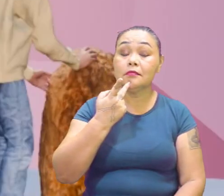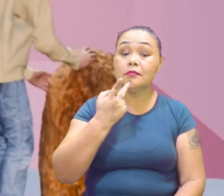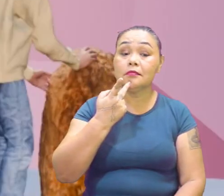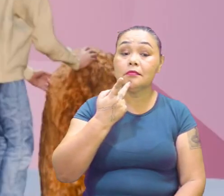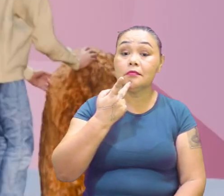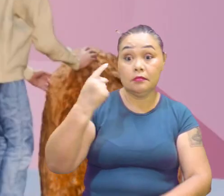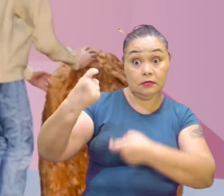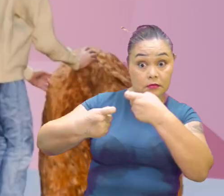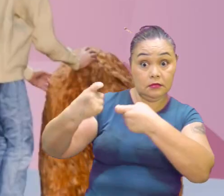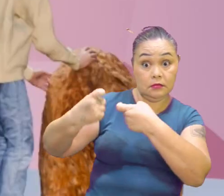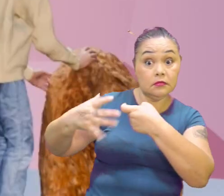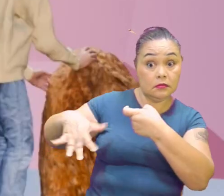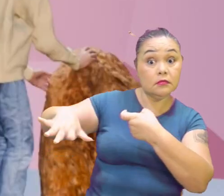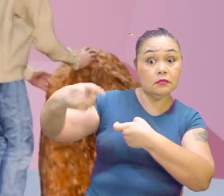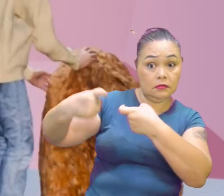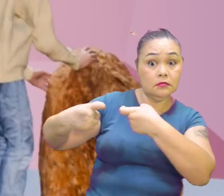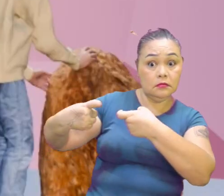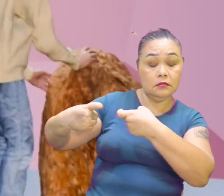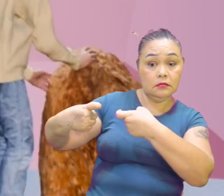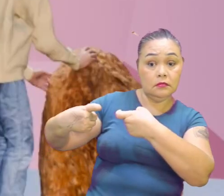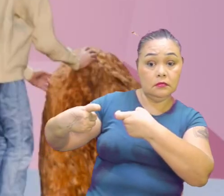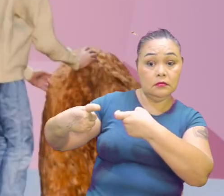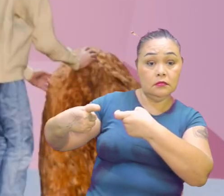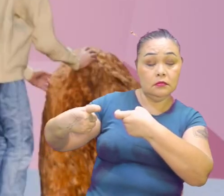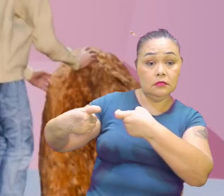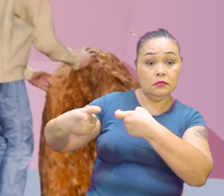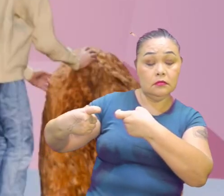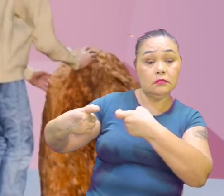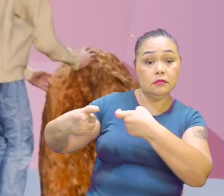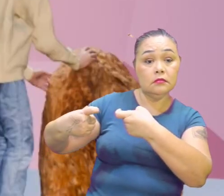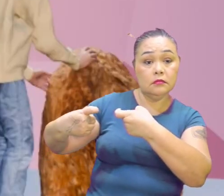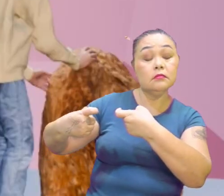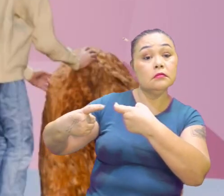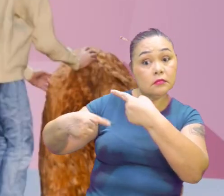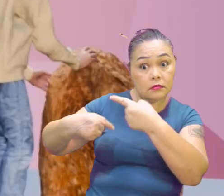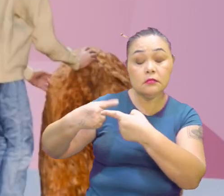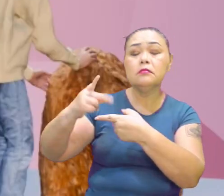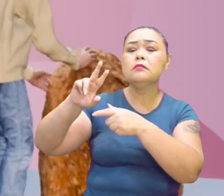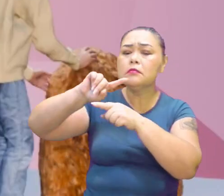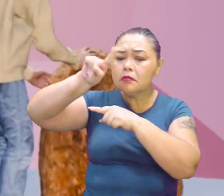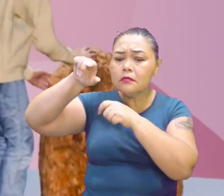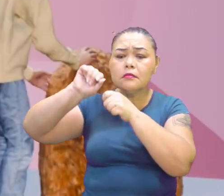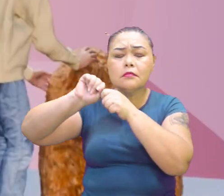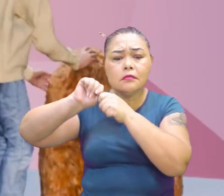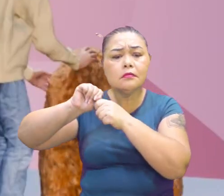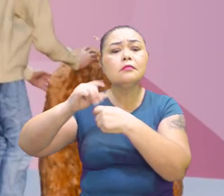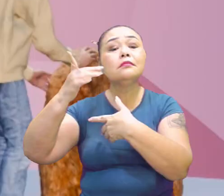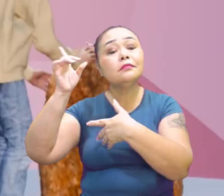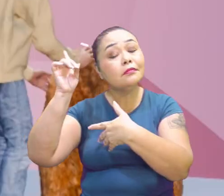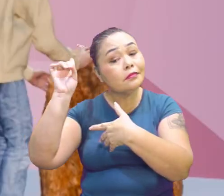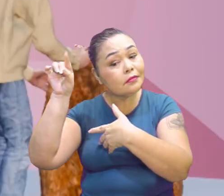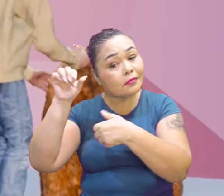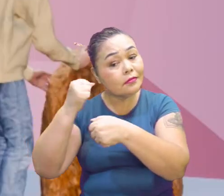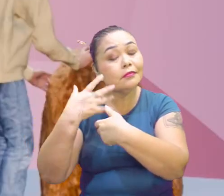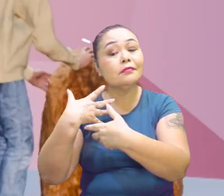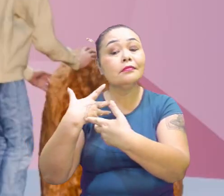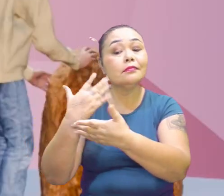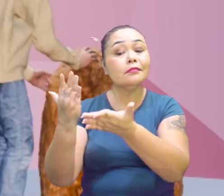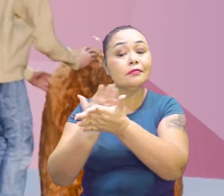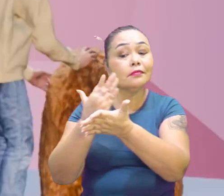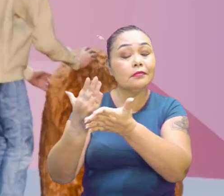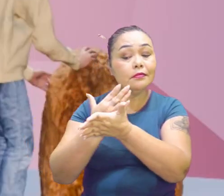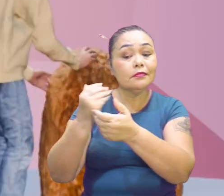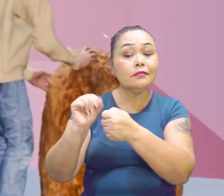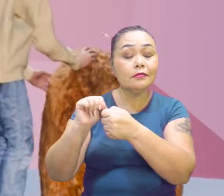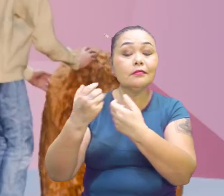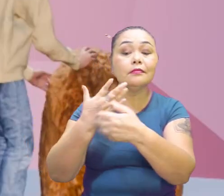vamos falar das guerras, dá para pegar, pode citar lá dos sertões de Euclides da Cunha,